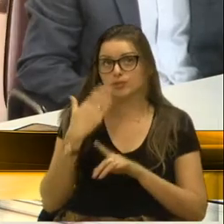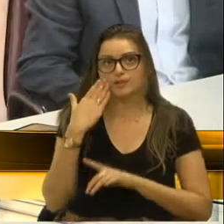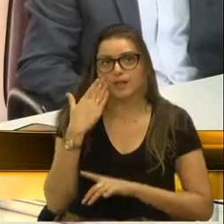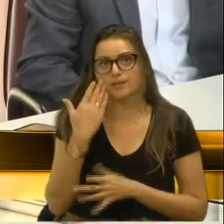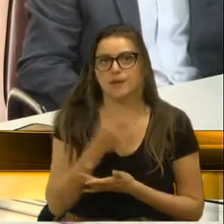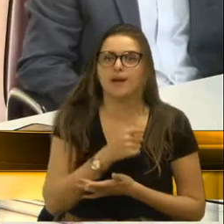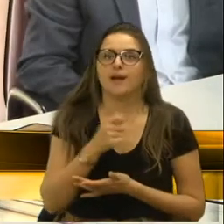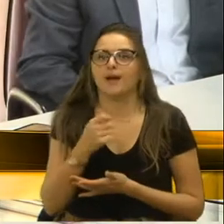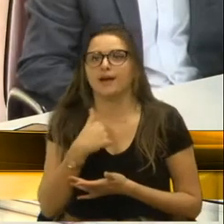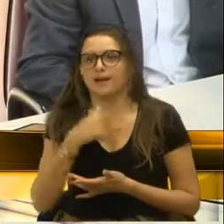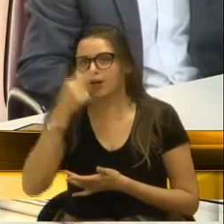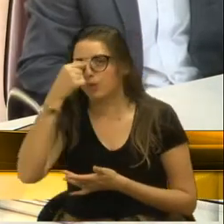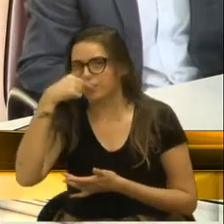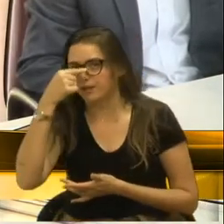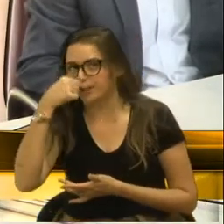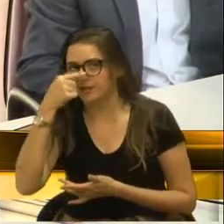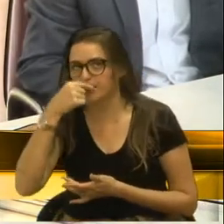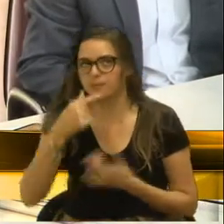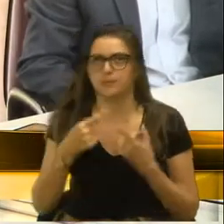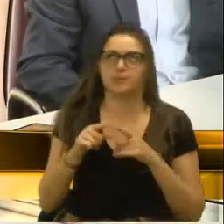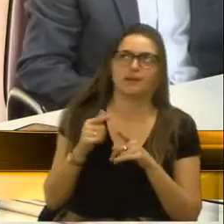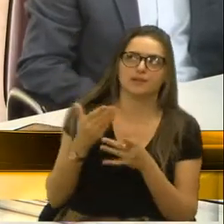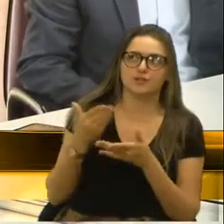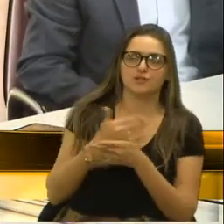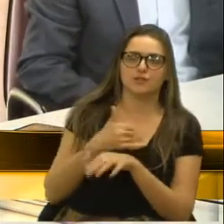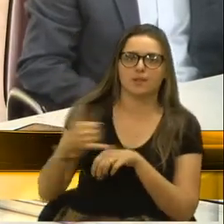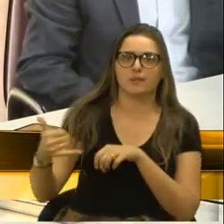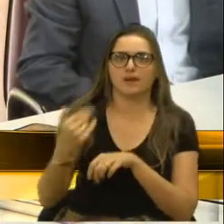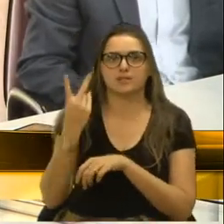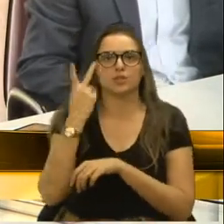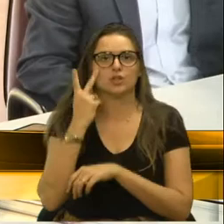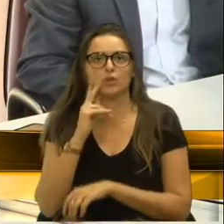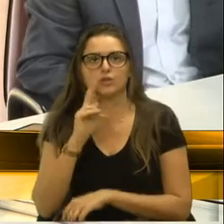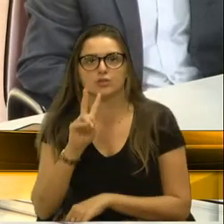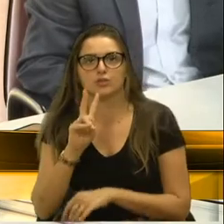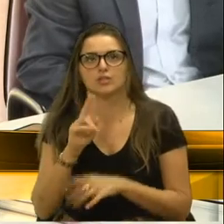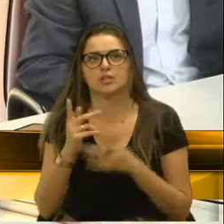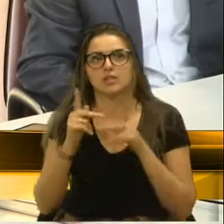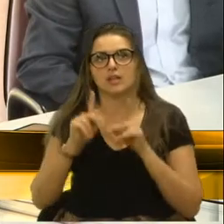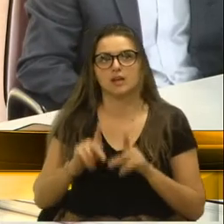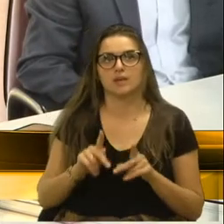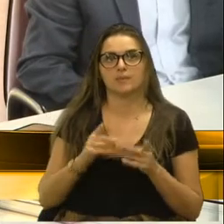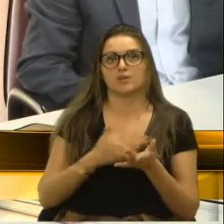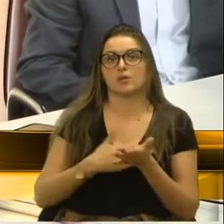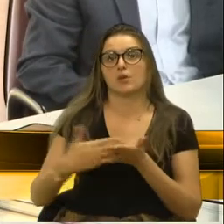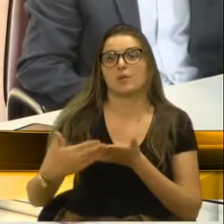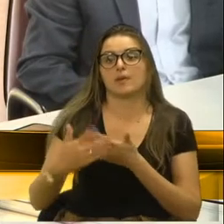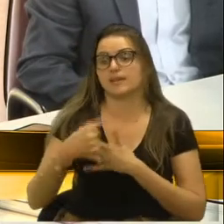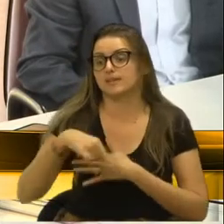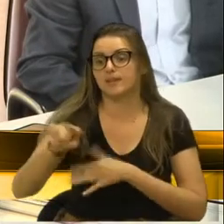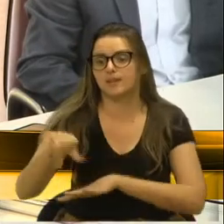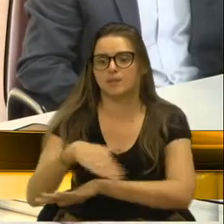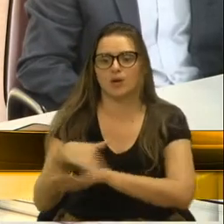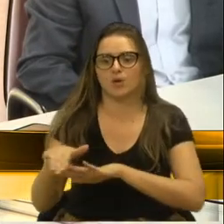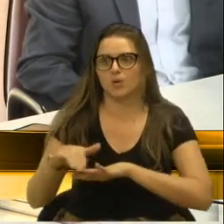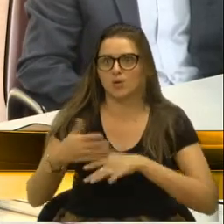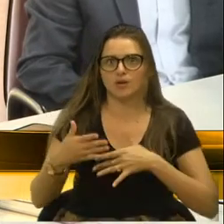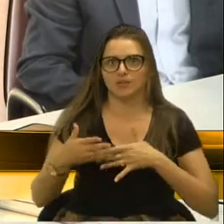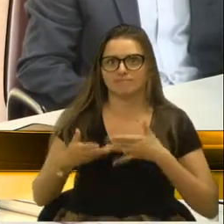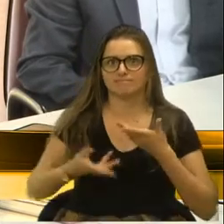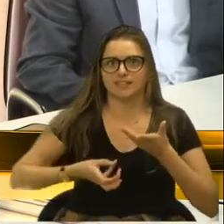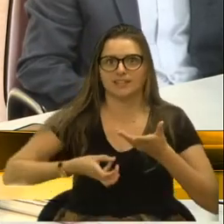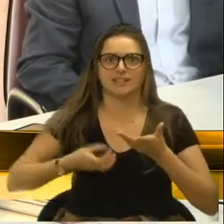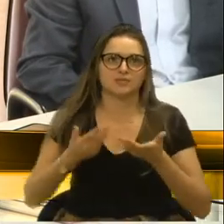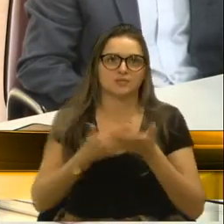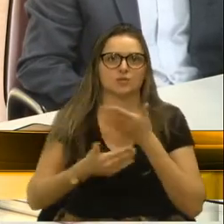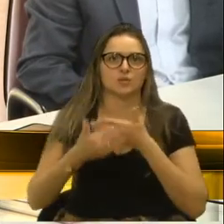estou com sintoma de gripe, né? Mas já passa. Daí passou em 2 dias, a pessoa começa a sair na rua e começa a contagiar todo mundo. Então, a gente precisa realmente